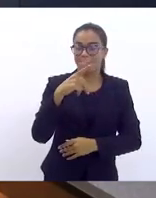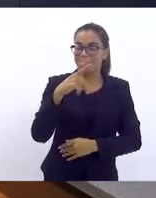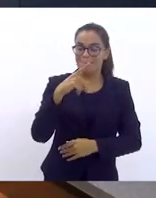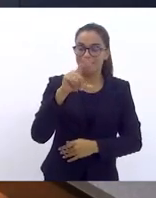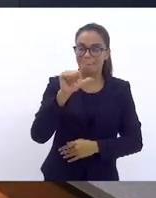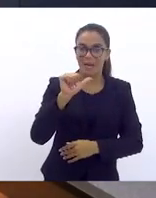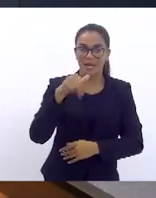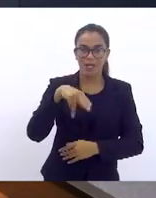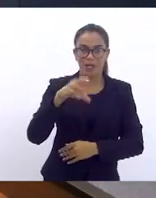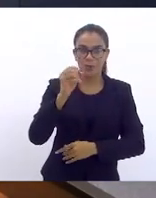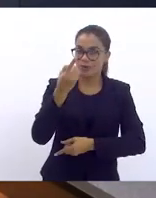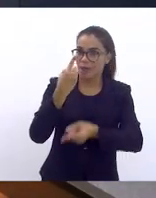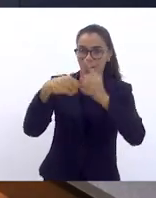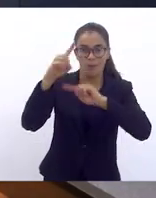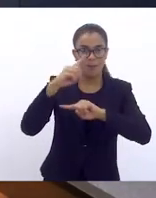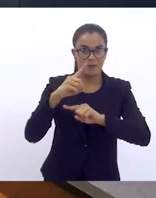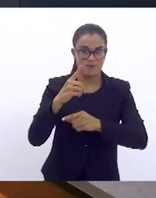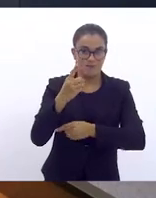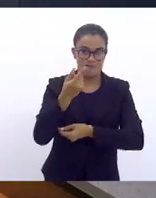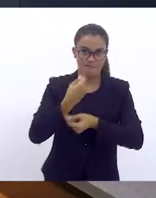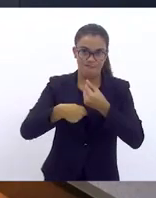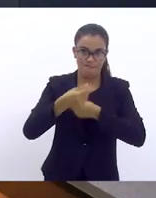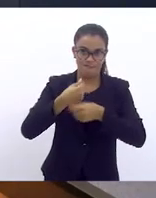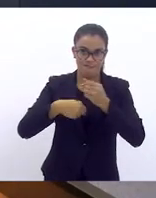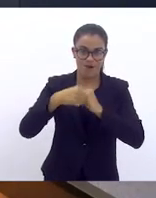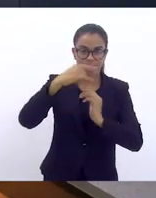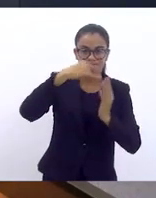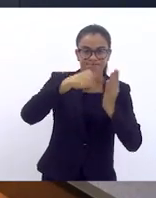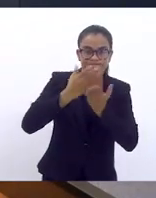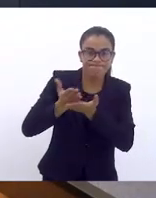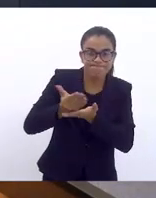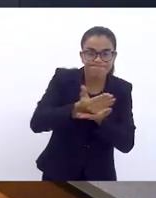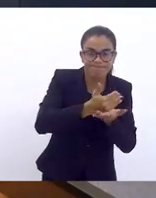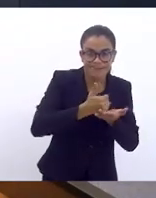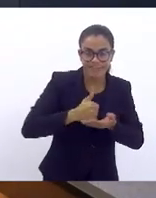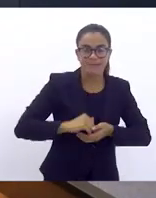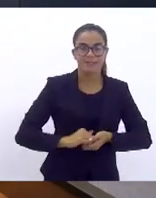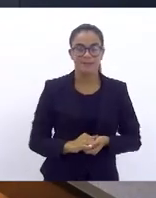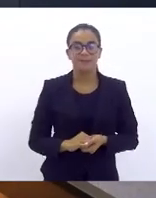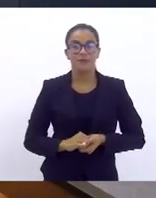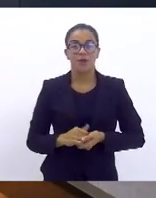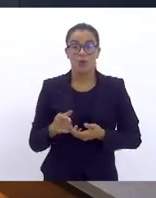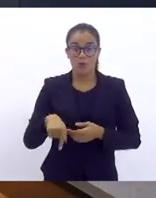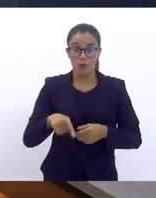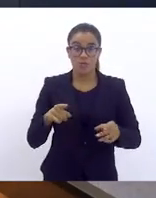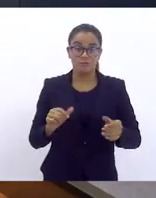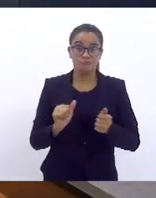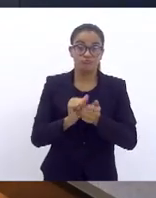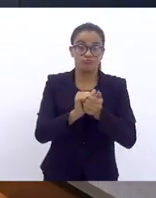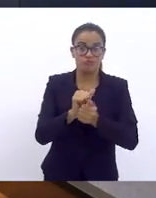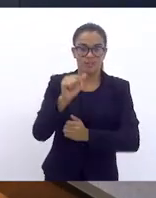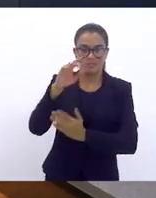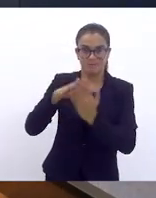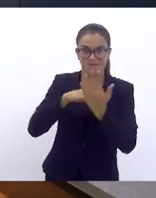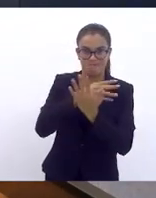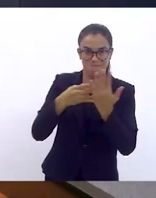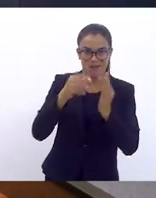o planejamento esse plano que nós é Estamos apresentando